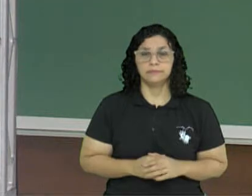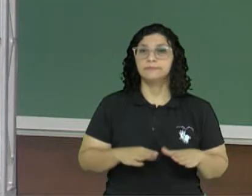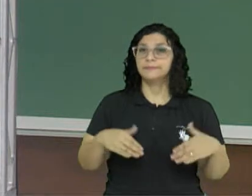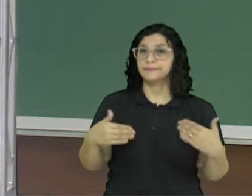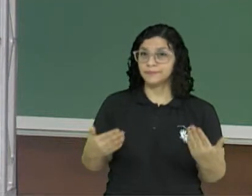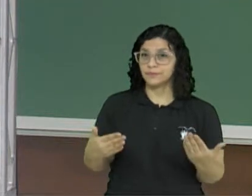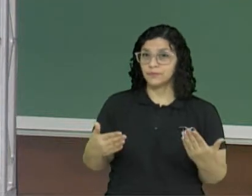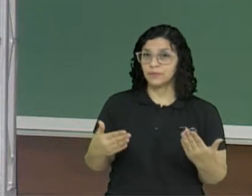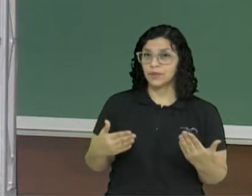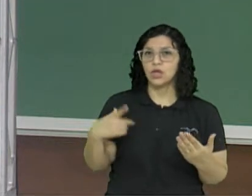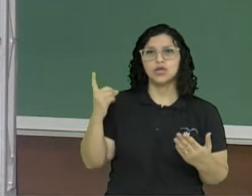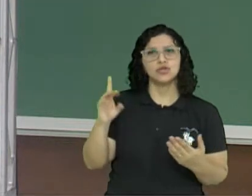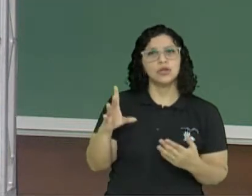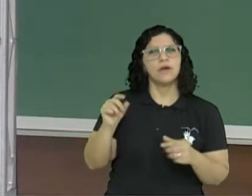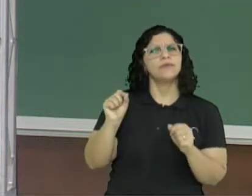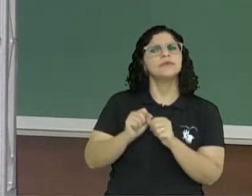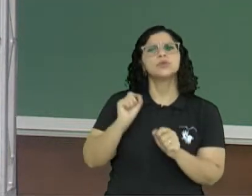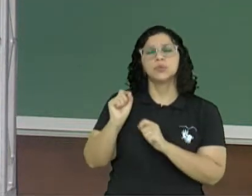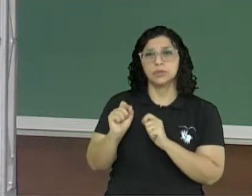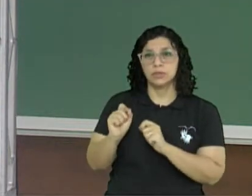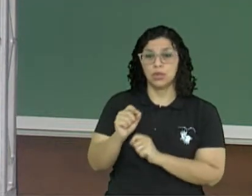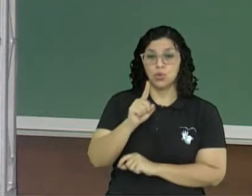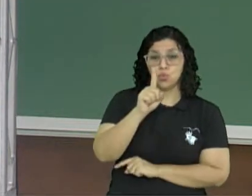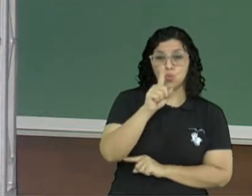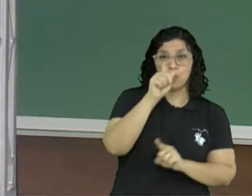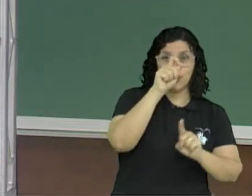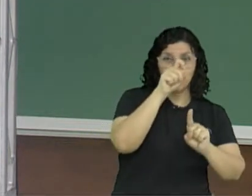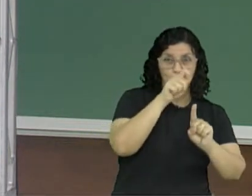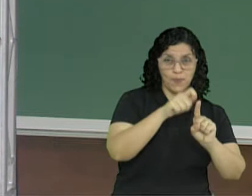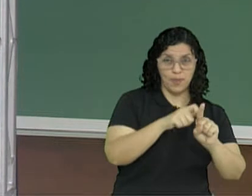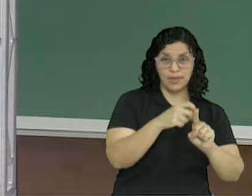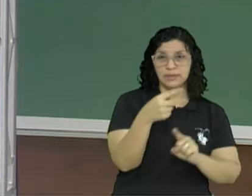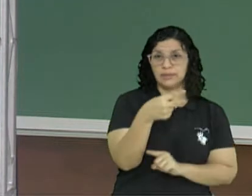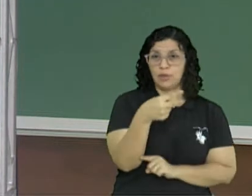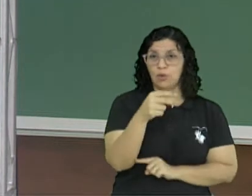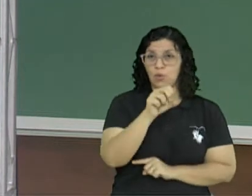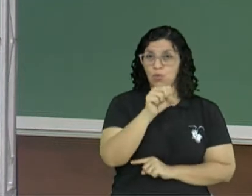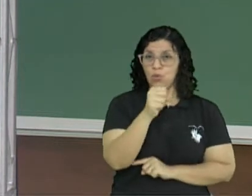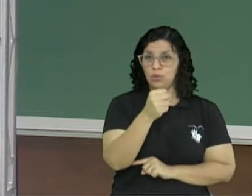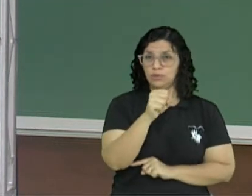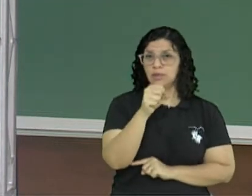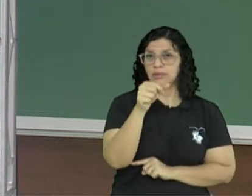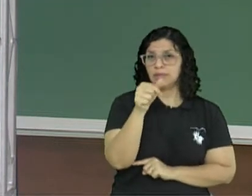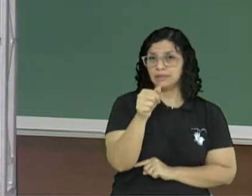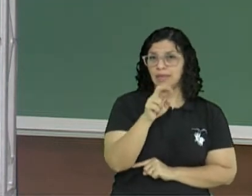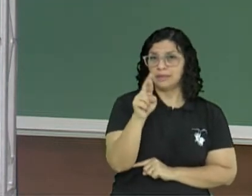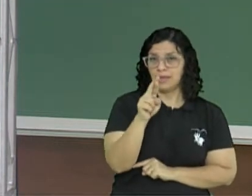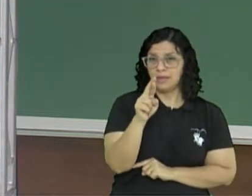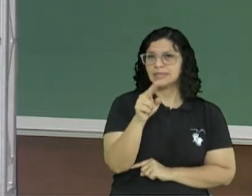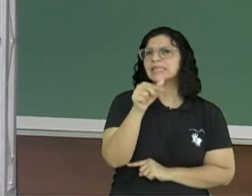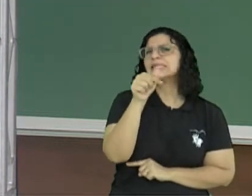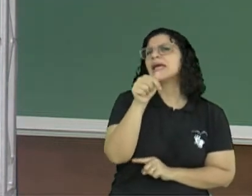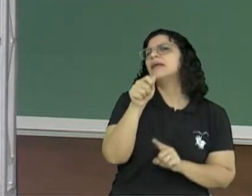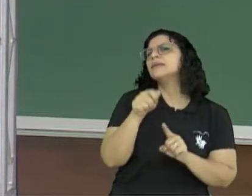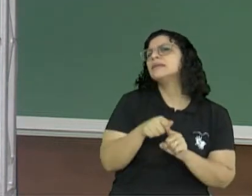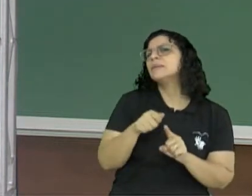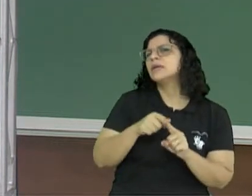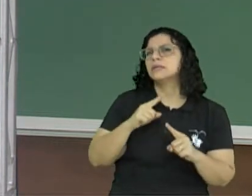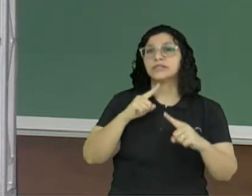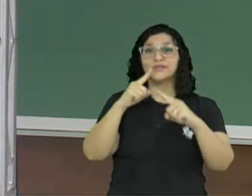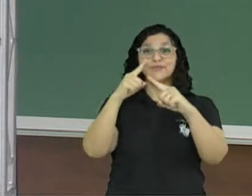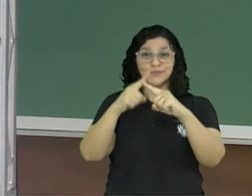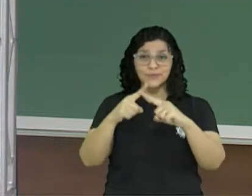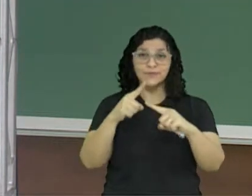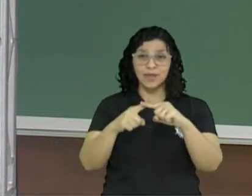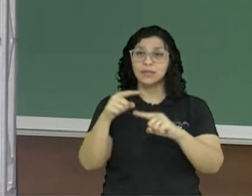E aí, é só fazer o quê? Se um mês equivale a 87, 7 meses eu vou fazer a multiplicação